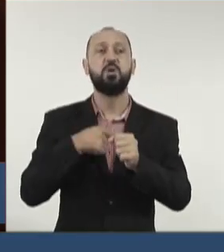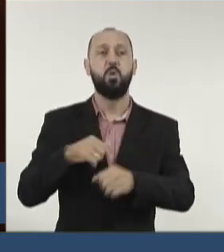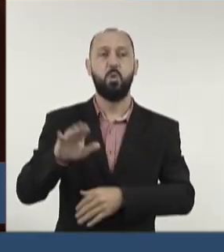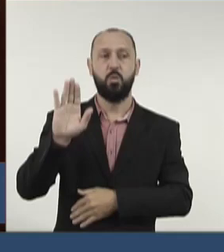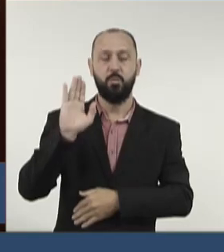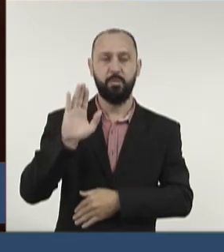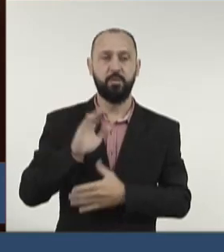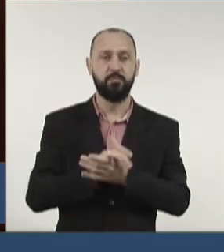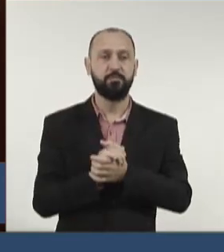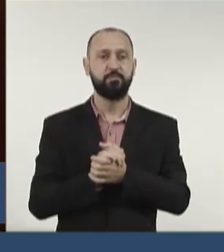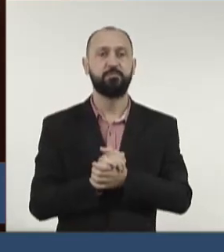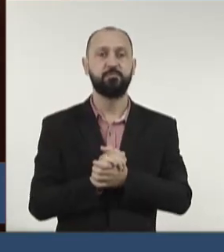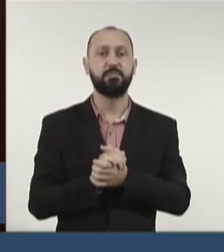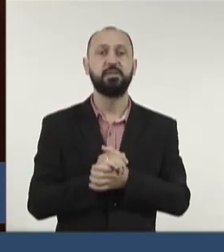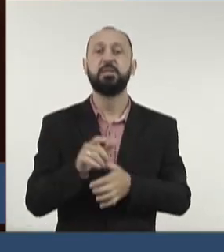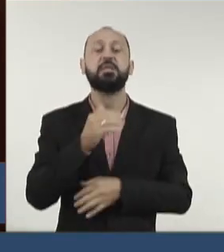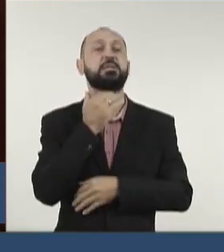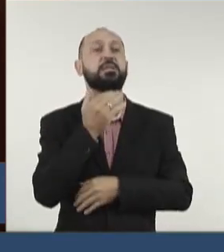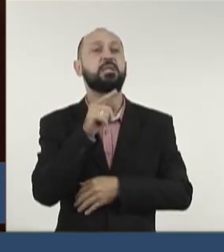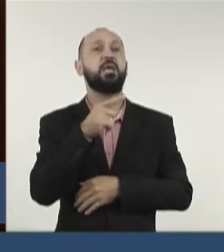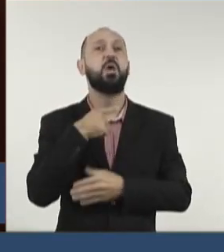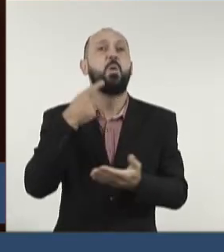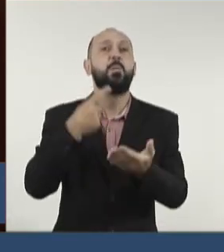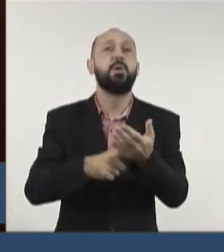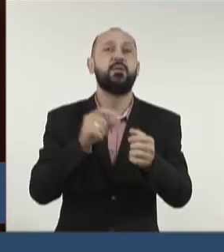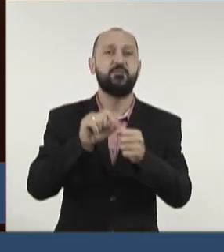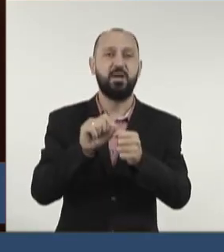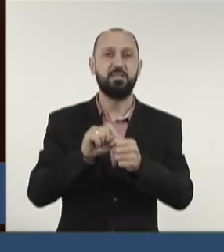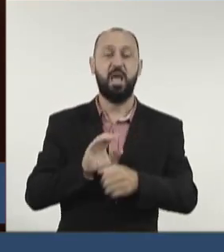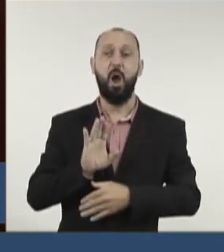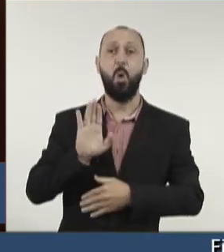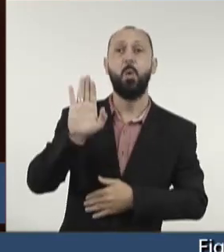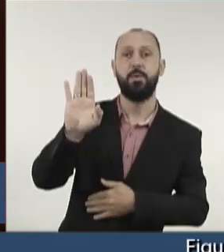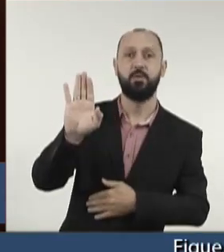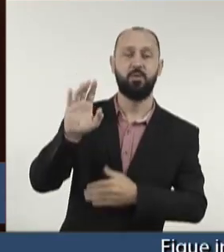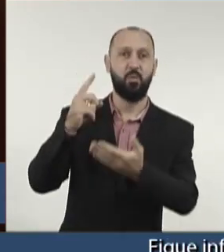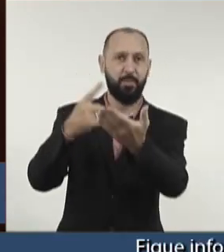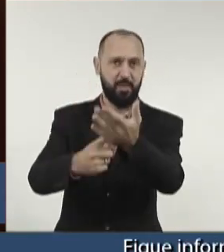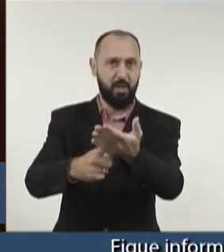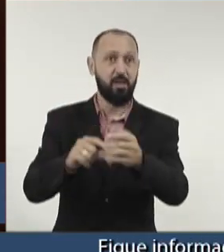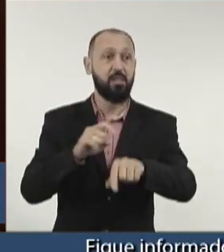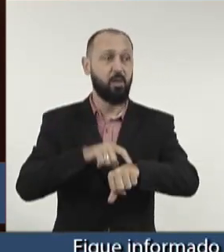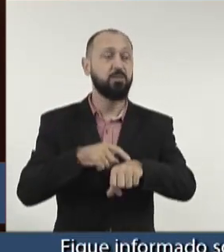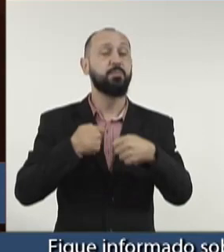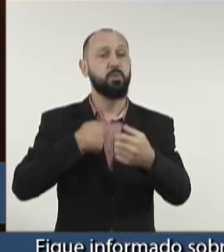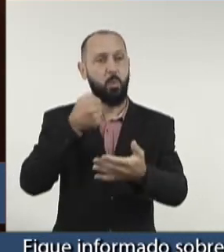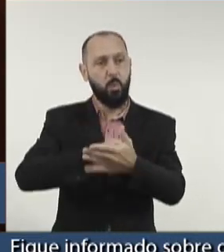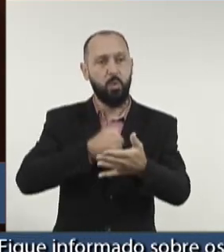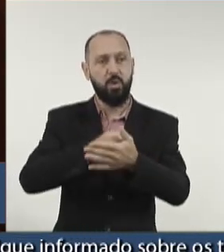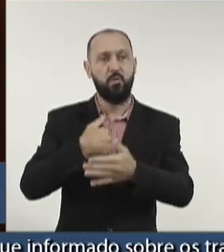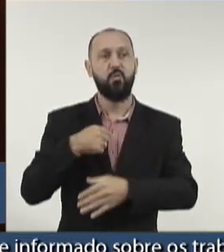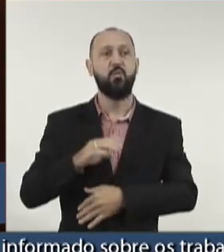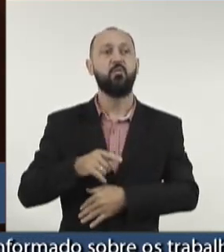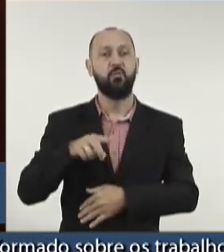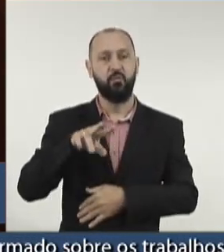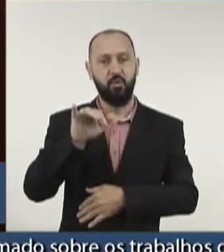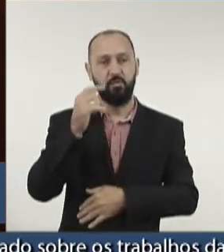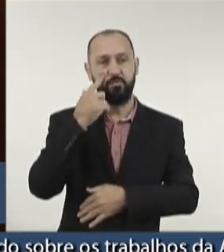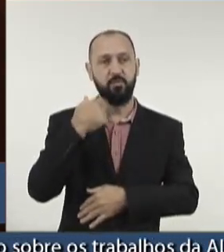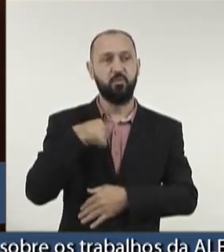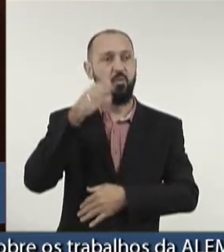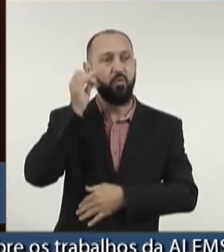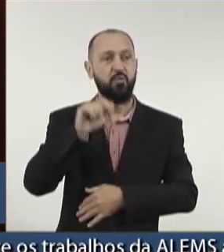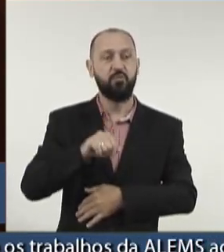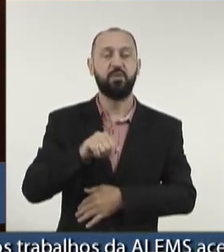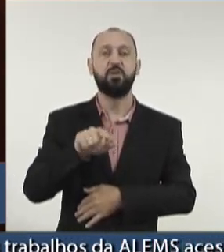palavra. Ninguém é obrigado a empenhar a palavra, mas quando dá, é para cumprir, e eu vou cobrar. Eu ouvi isso do